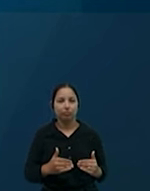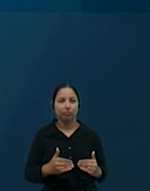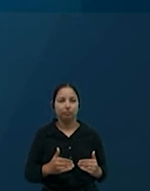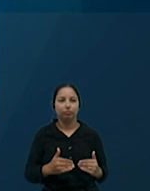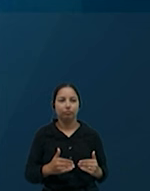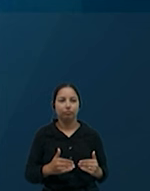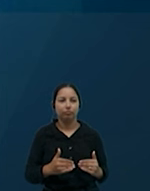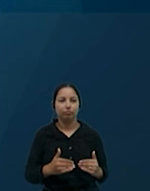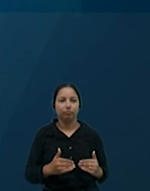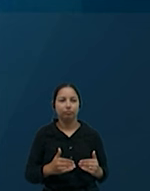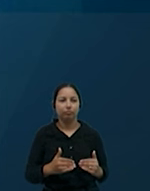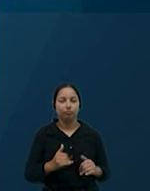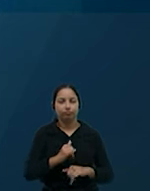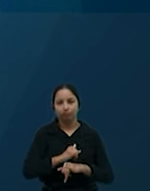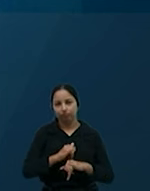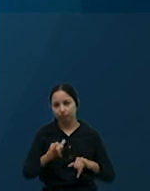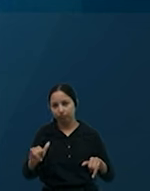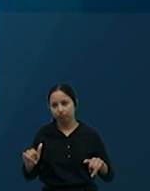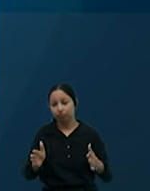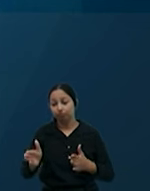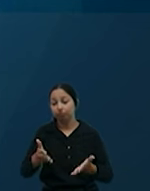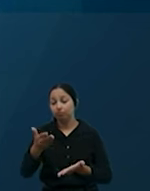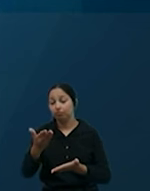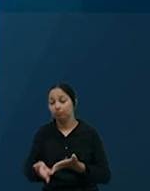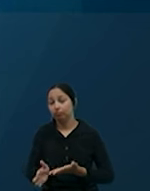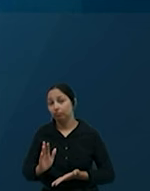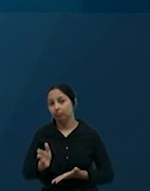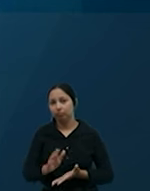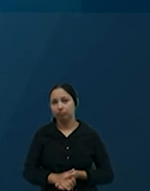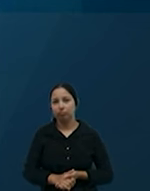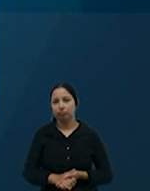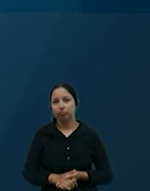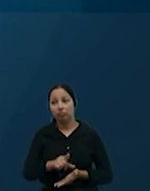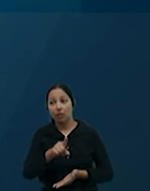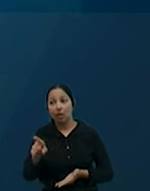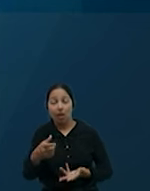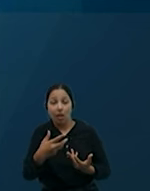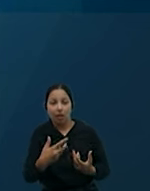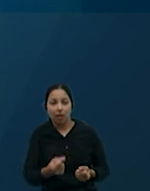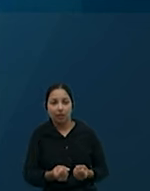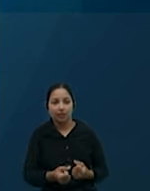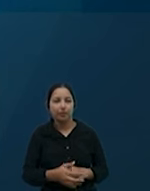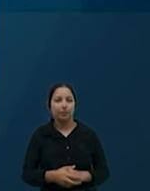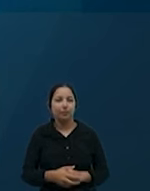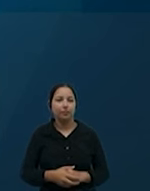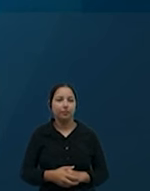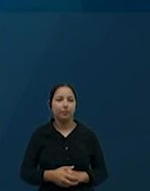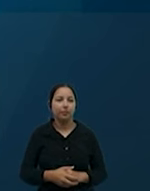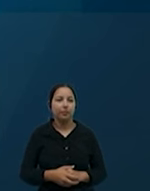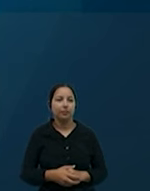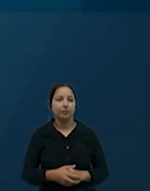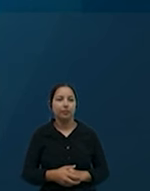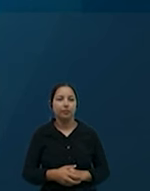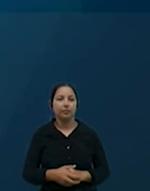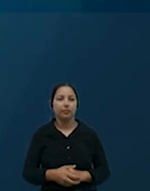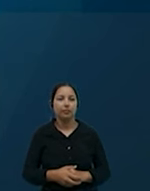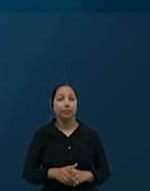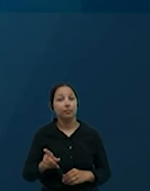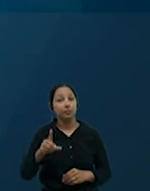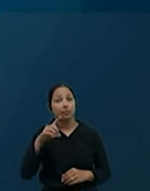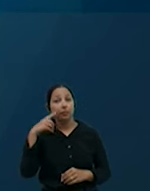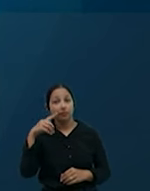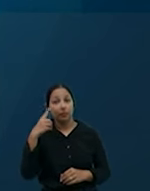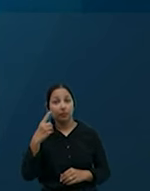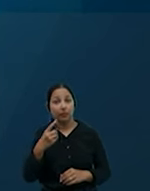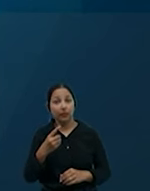informando a ocorrência da prescrição, para que ela seja reconhecida. E aí esse advogado não recebe honorários